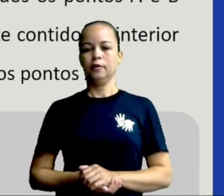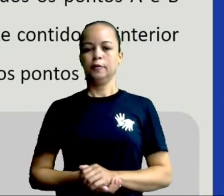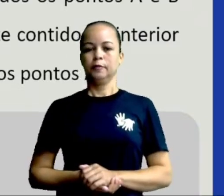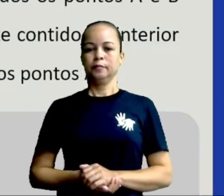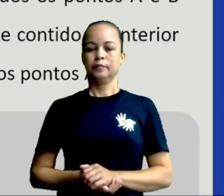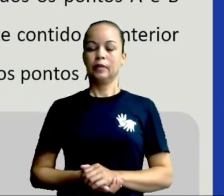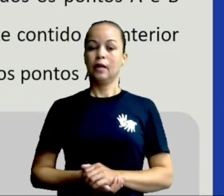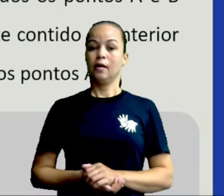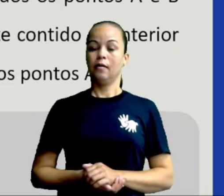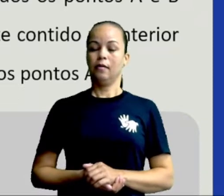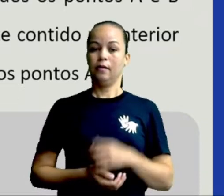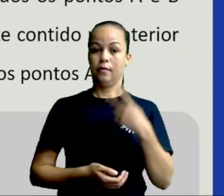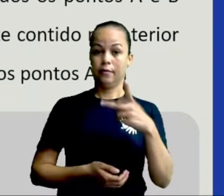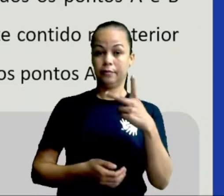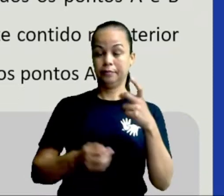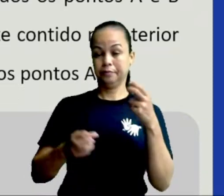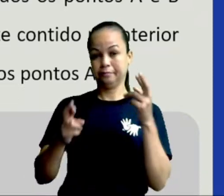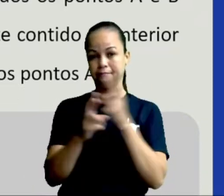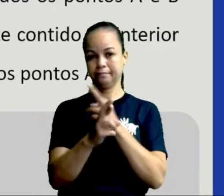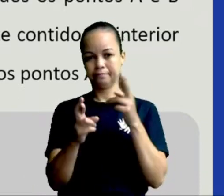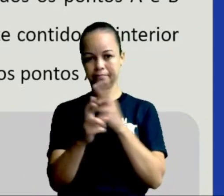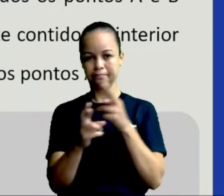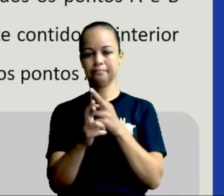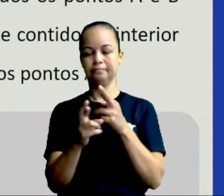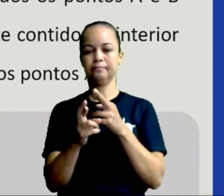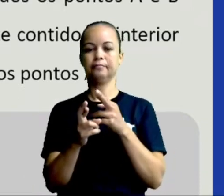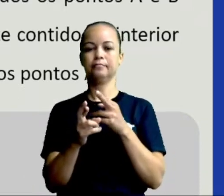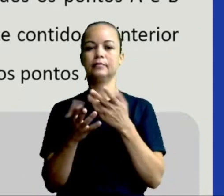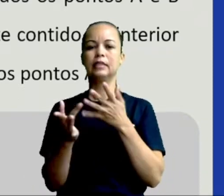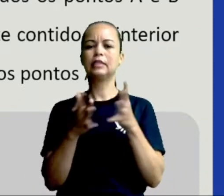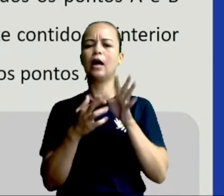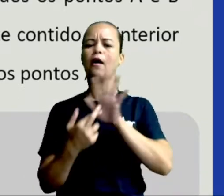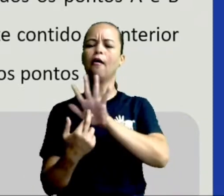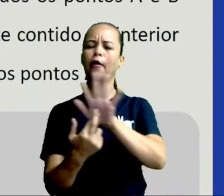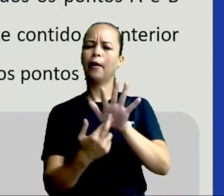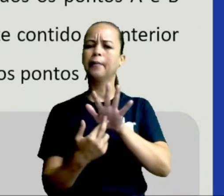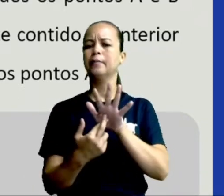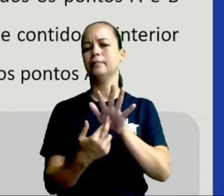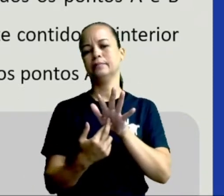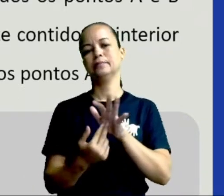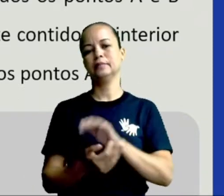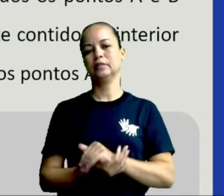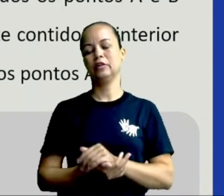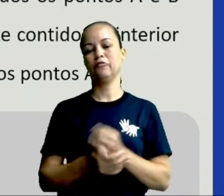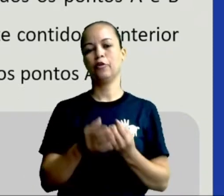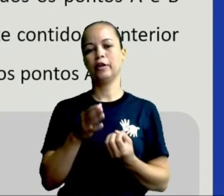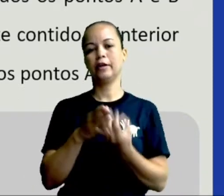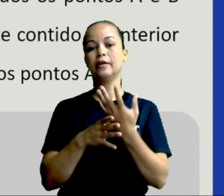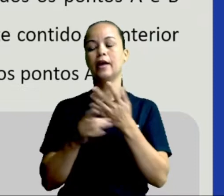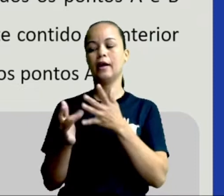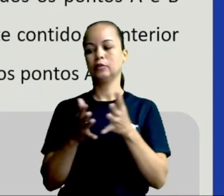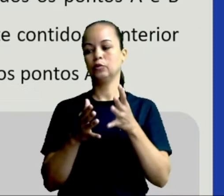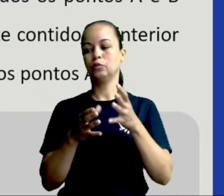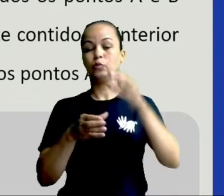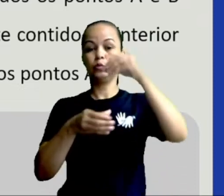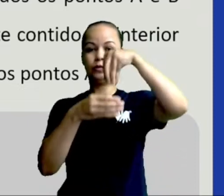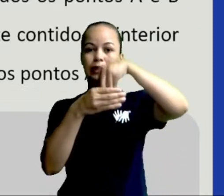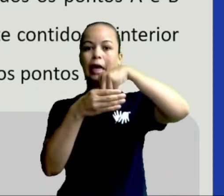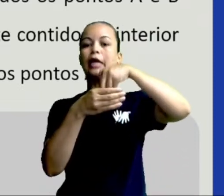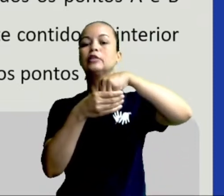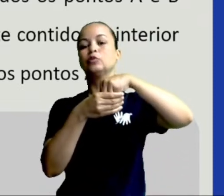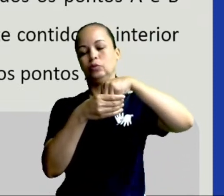essa relação, tá, da representação. Ele foi construído no interior